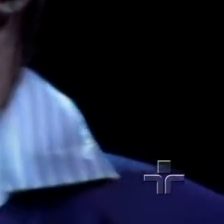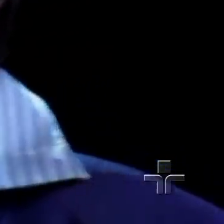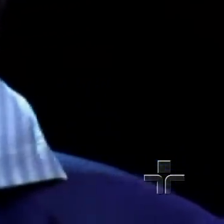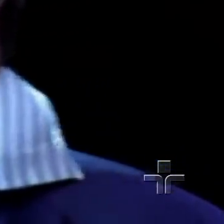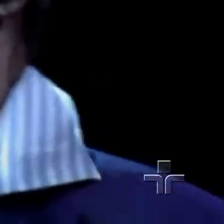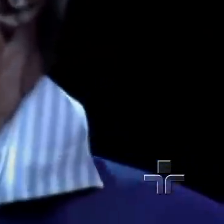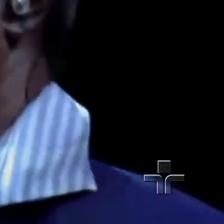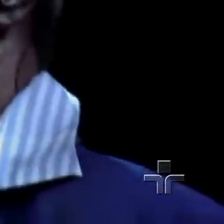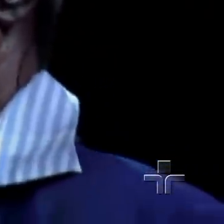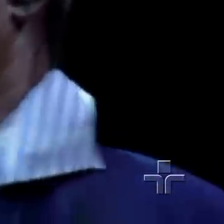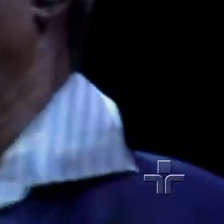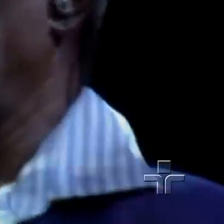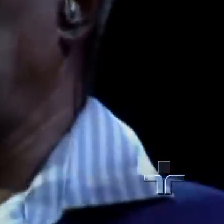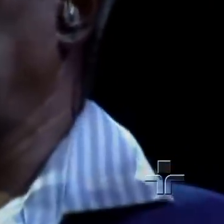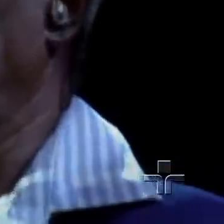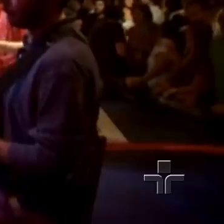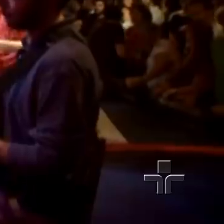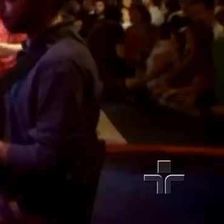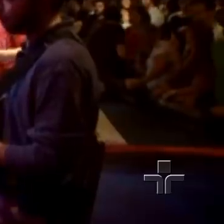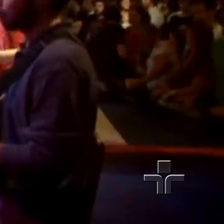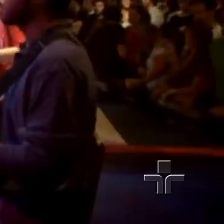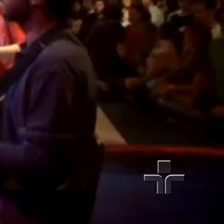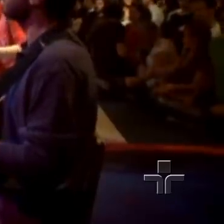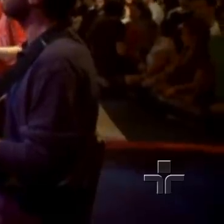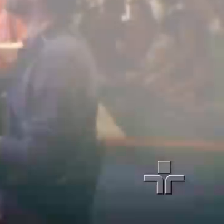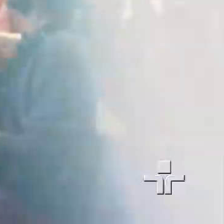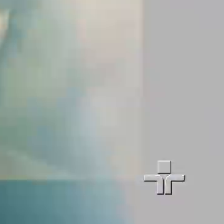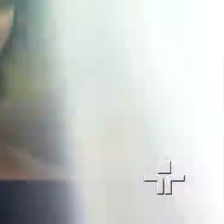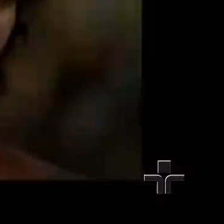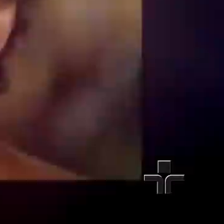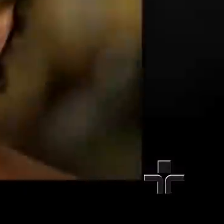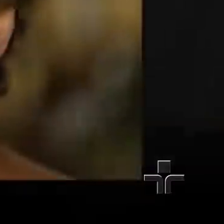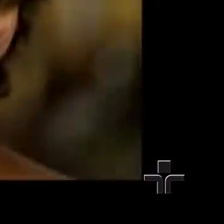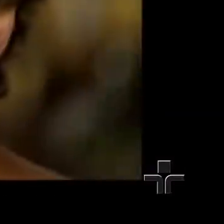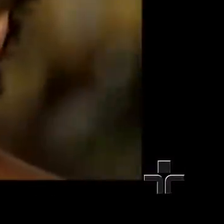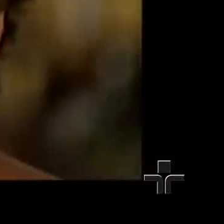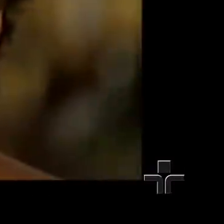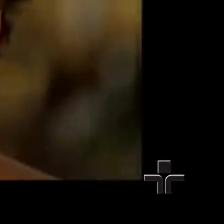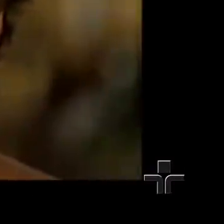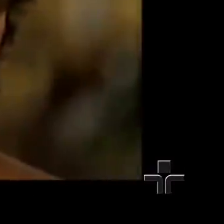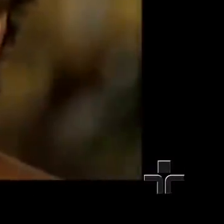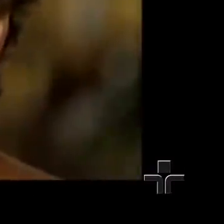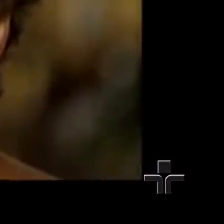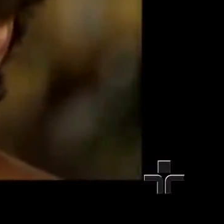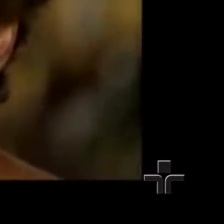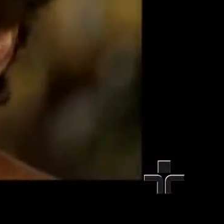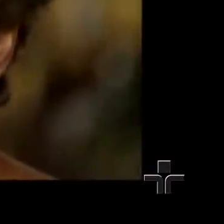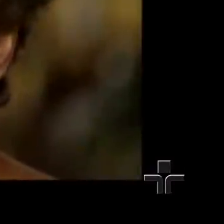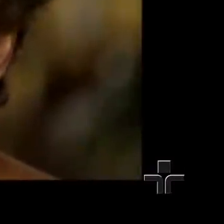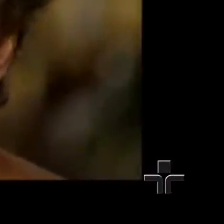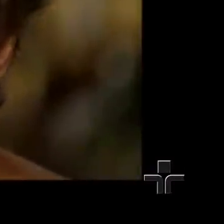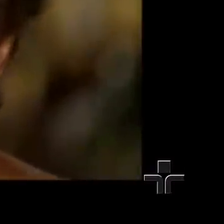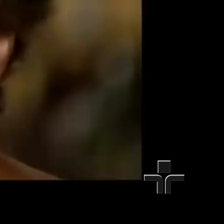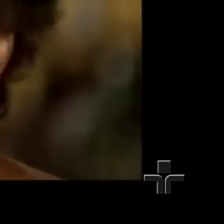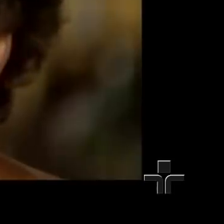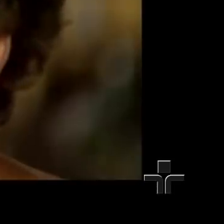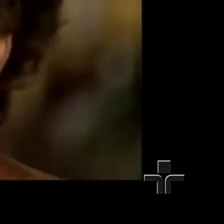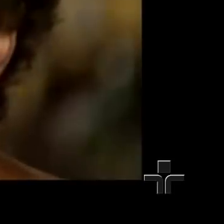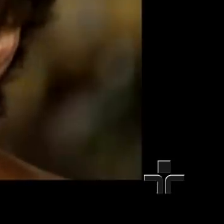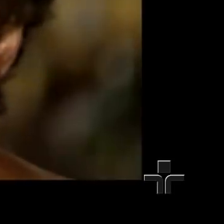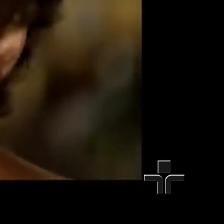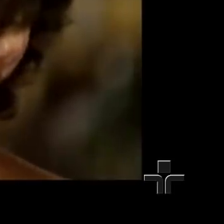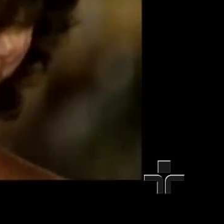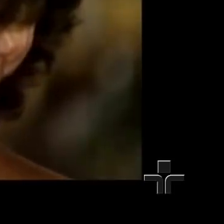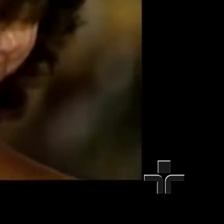condenado sem merecimento. Vai acreditar que o